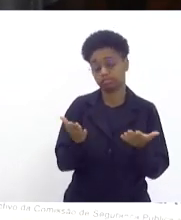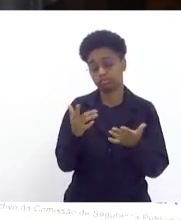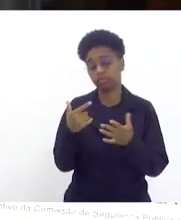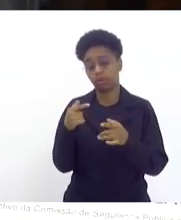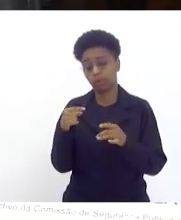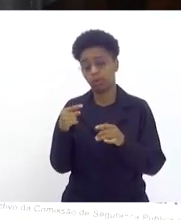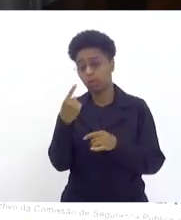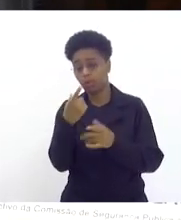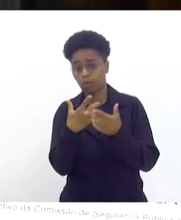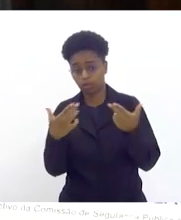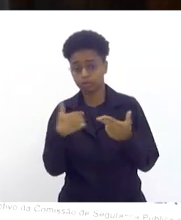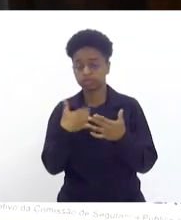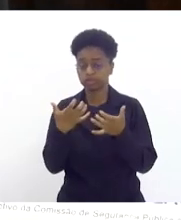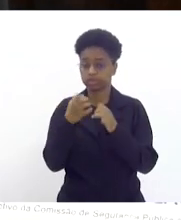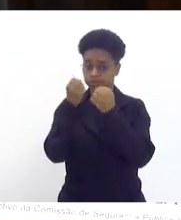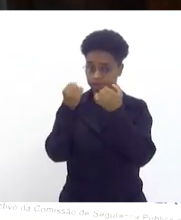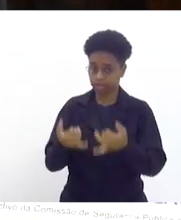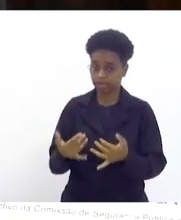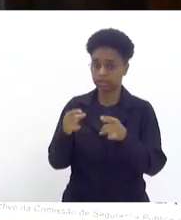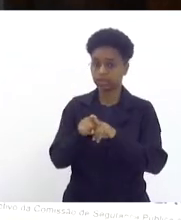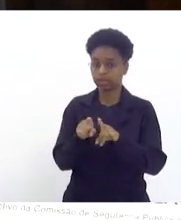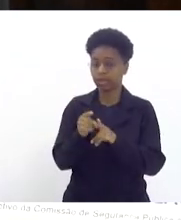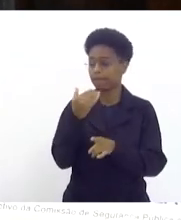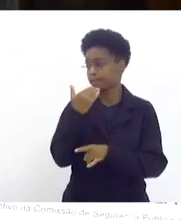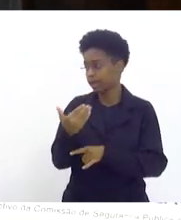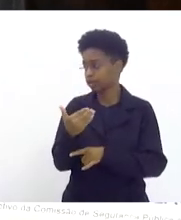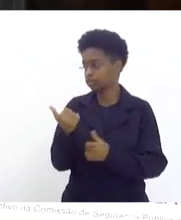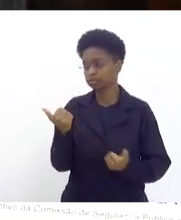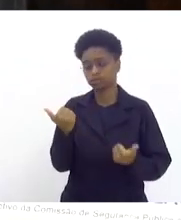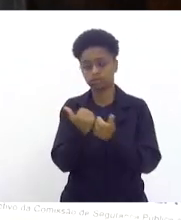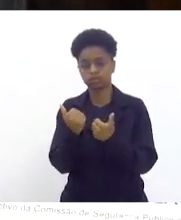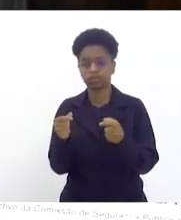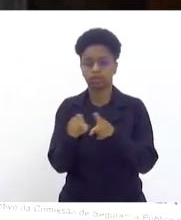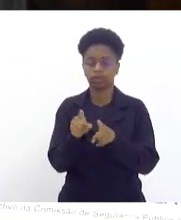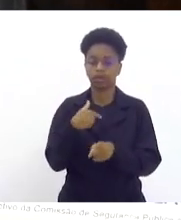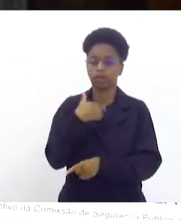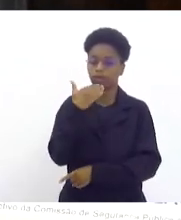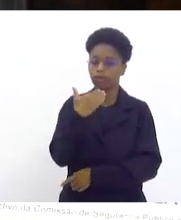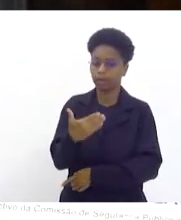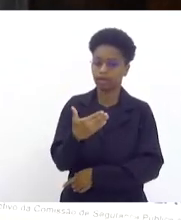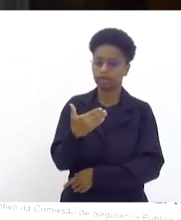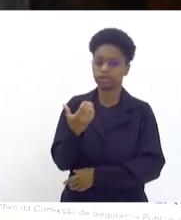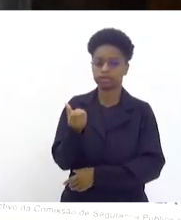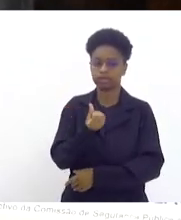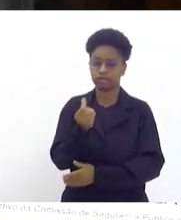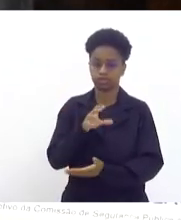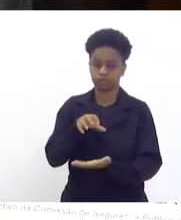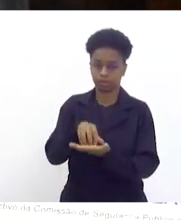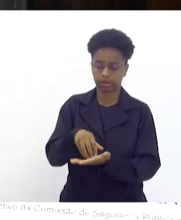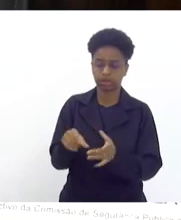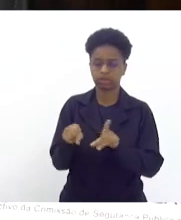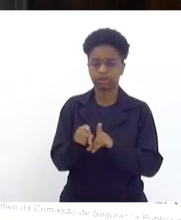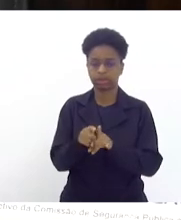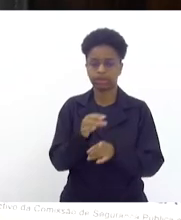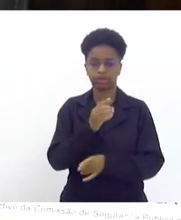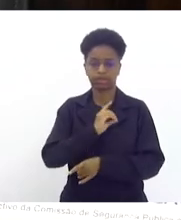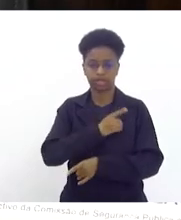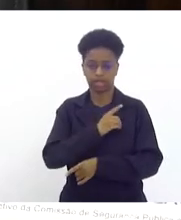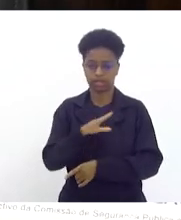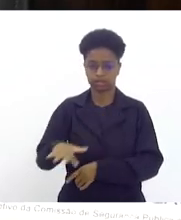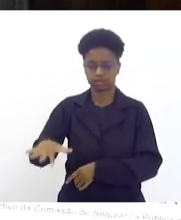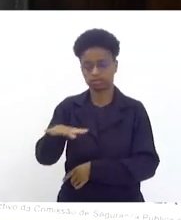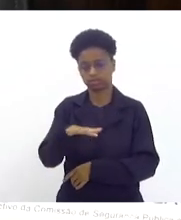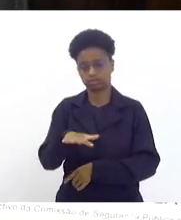destacar e peço aqui toda a força e o faço o meu apelo ao comando 6º Batalhão as delegacias da área